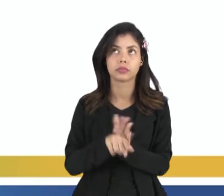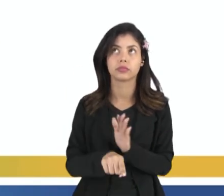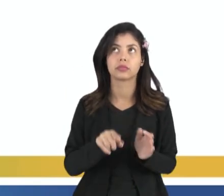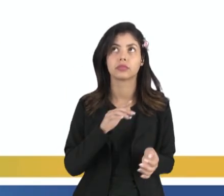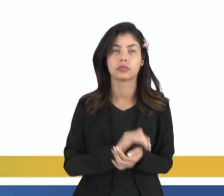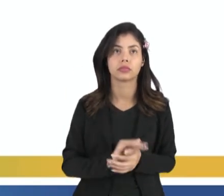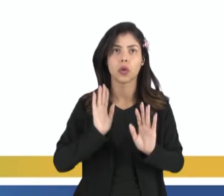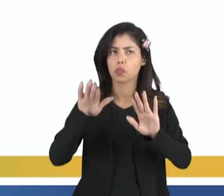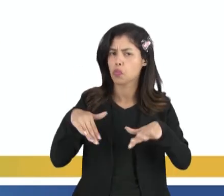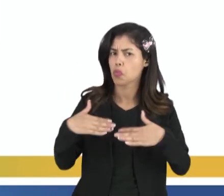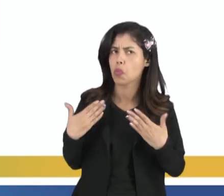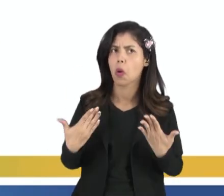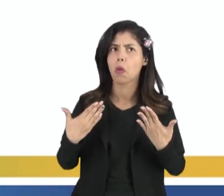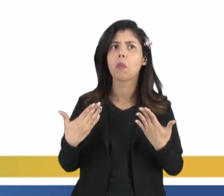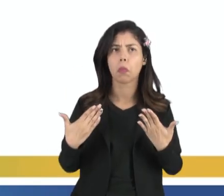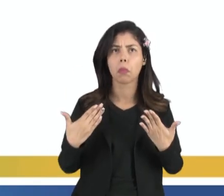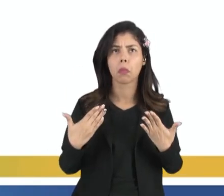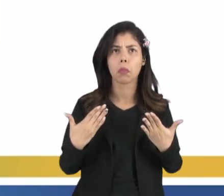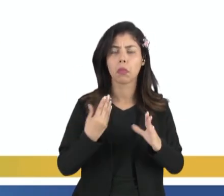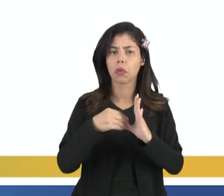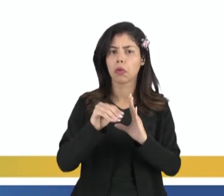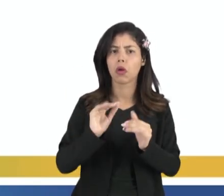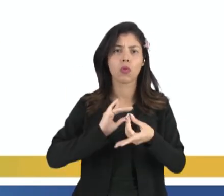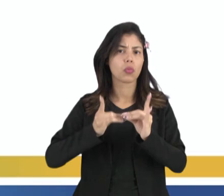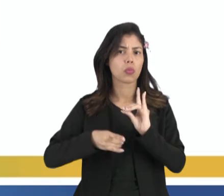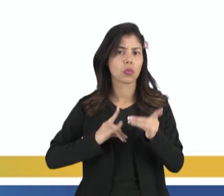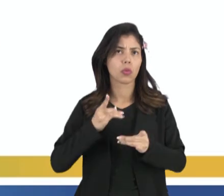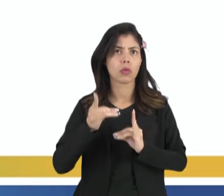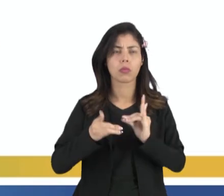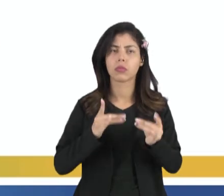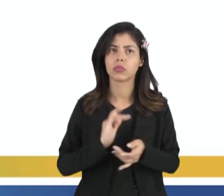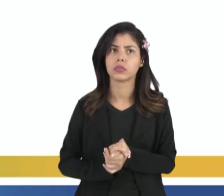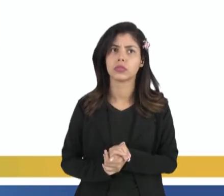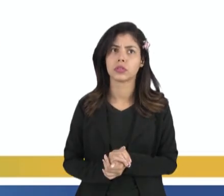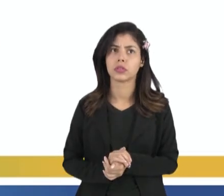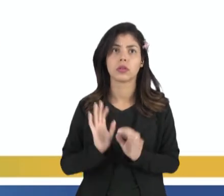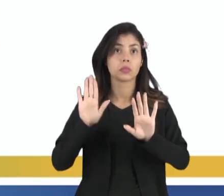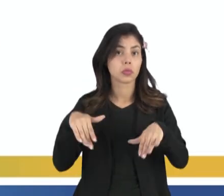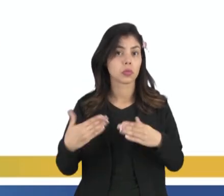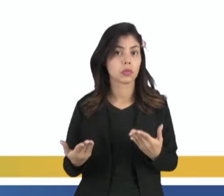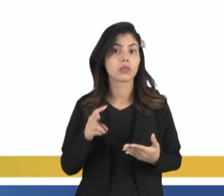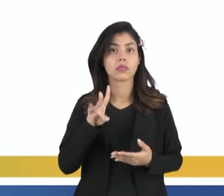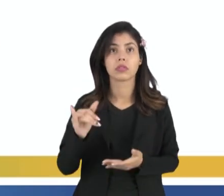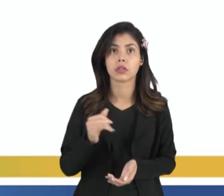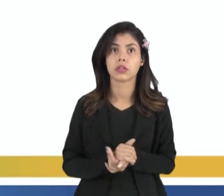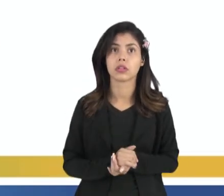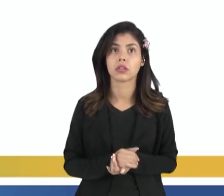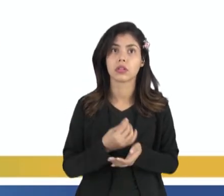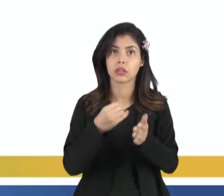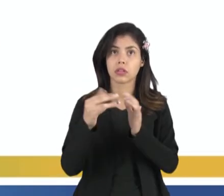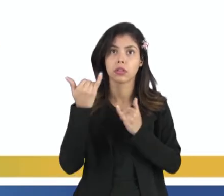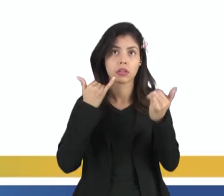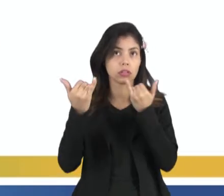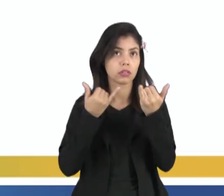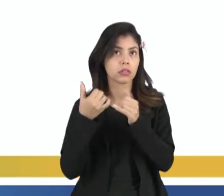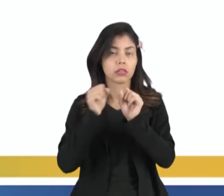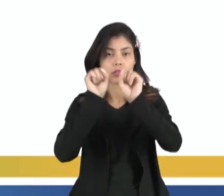pergunta, por qual via são transportados os hormônios? E por último, por qual via são